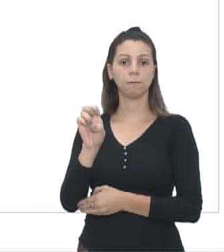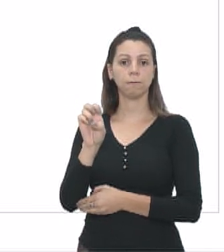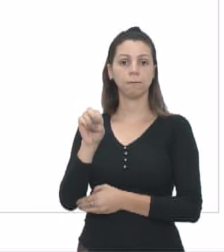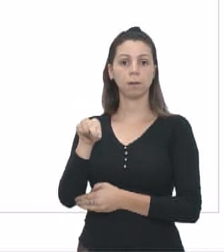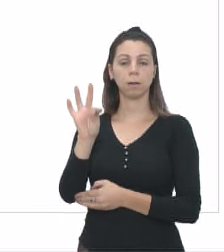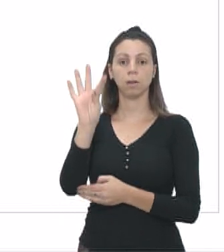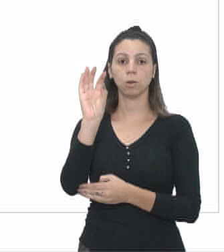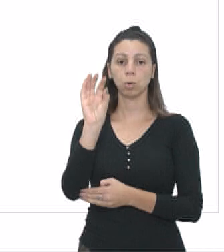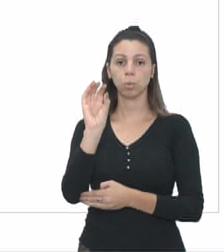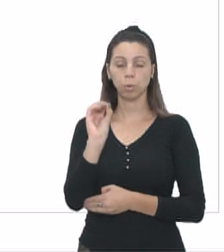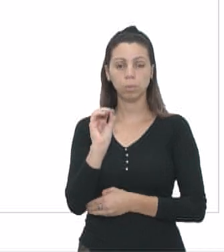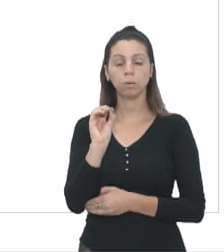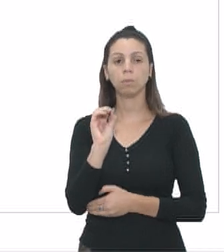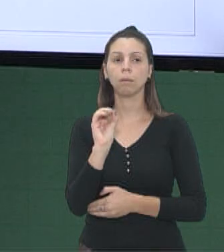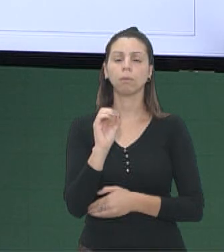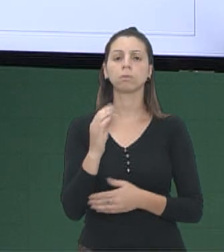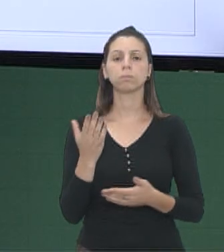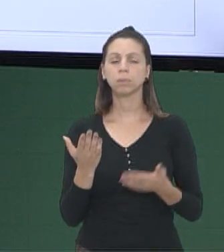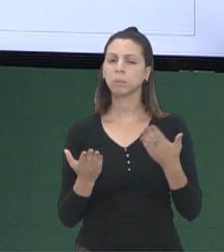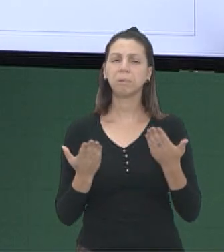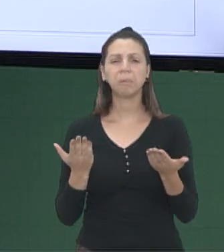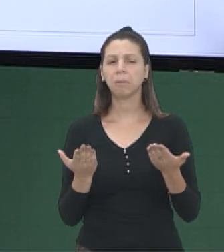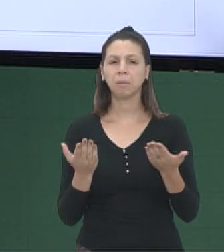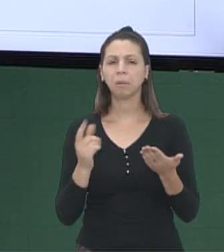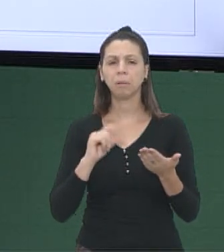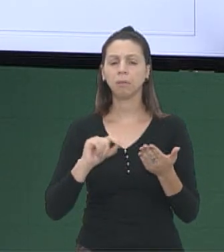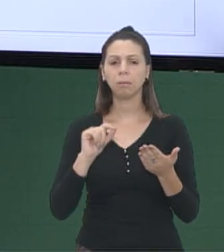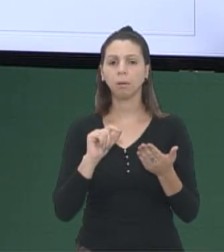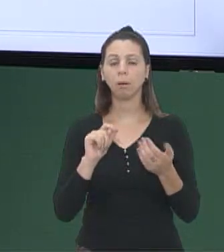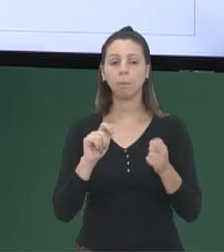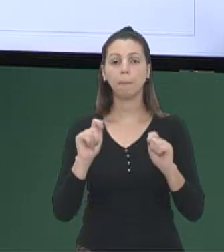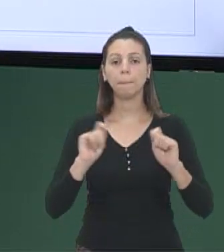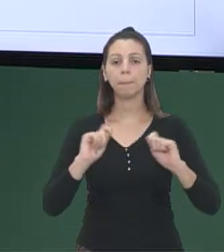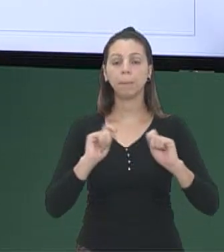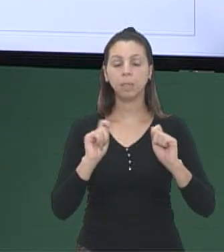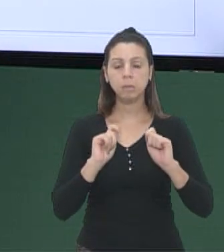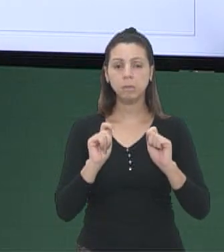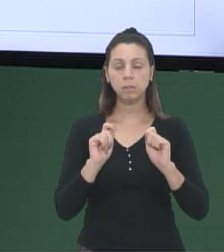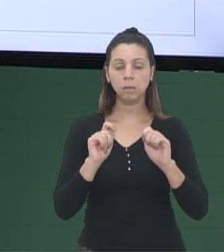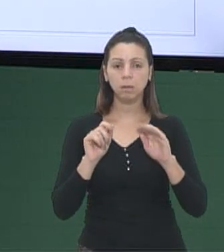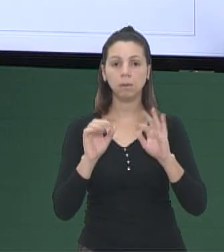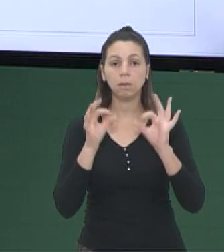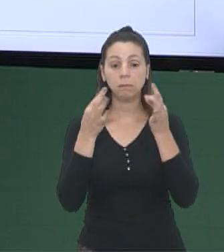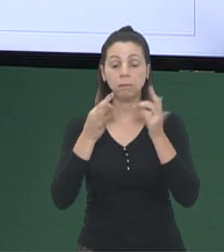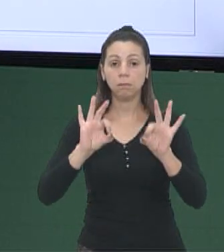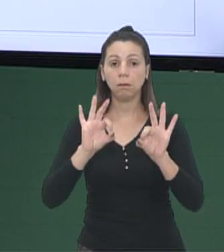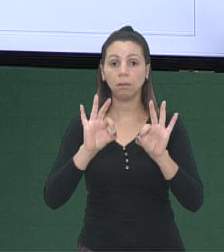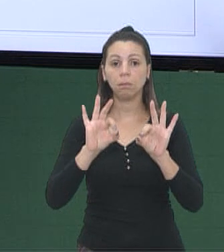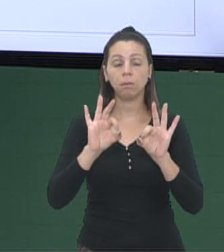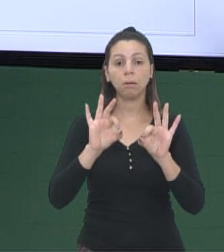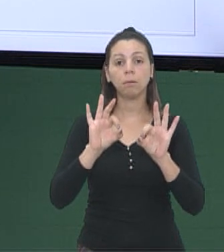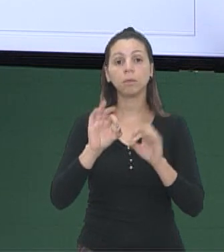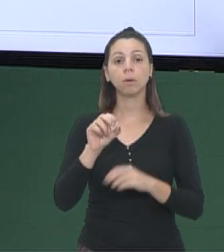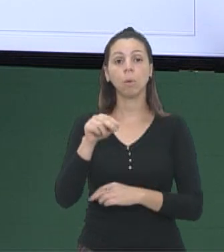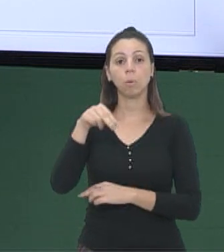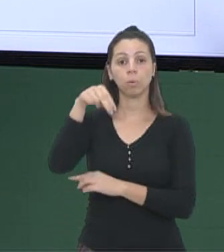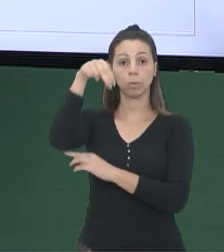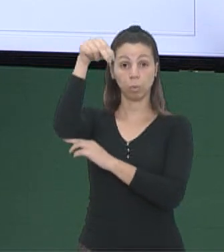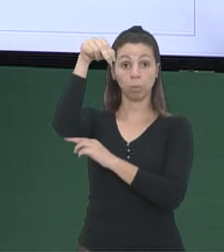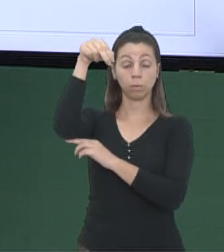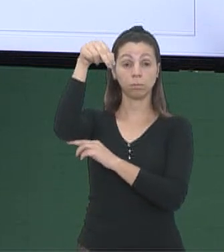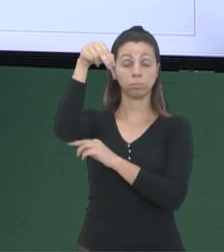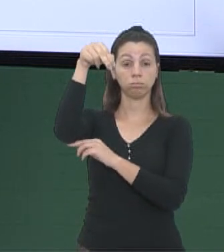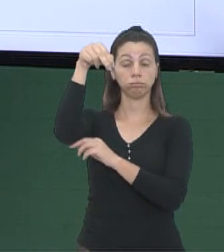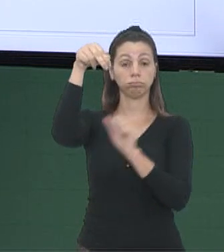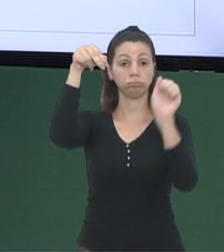adequada. Quando eu falo para você alinhar de forma adequada, para que você possa pegar o norte do